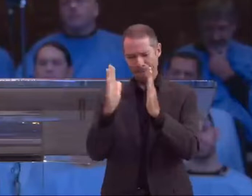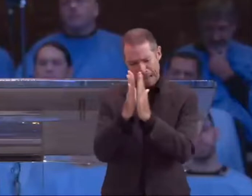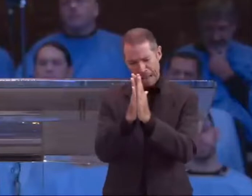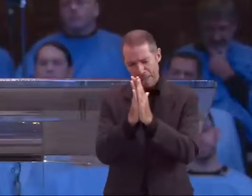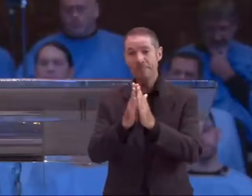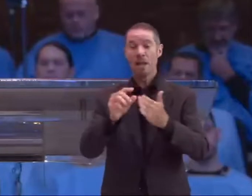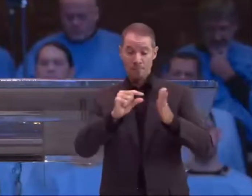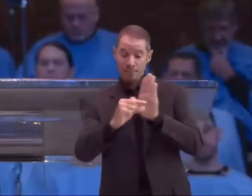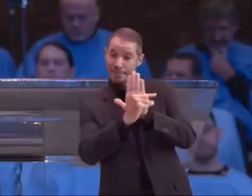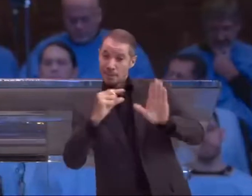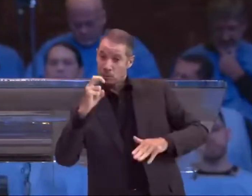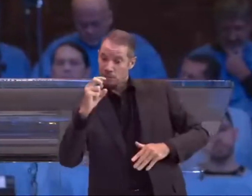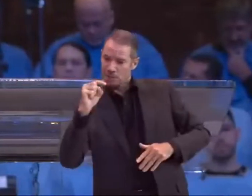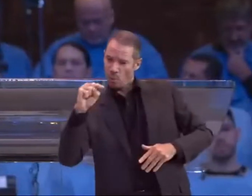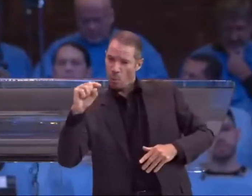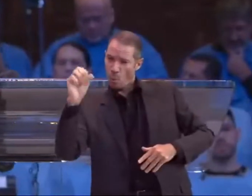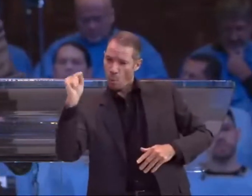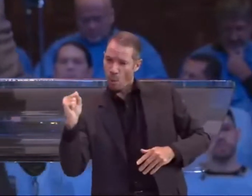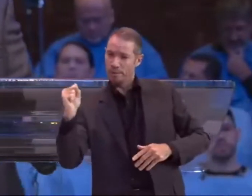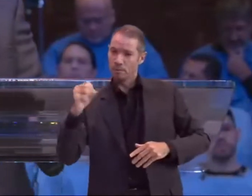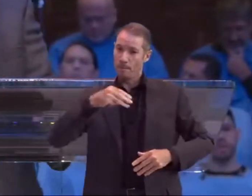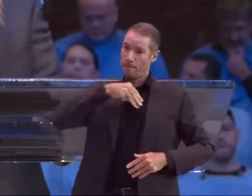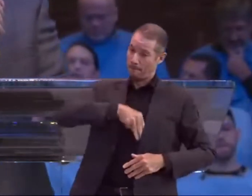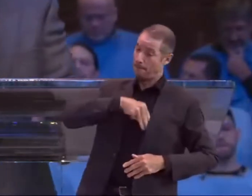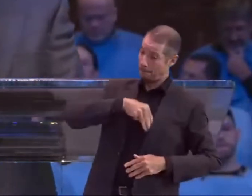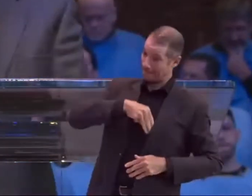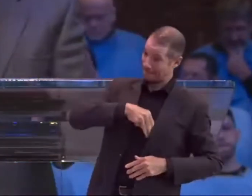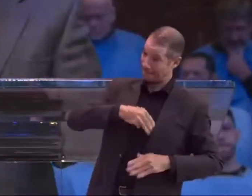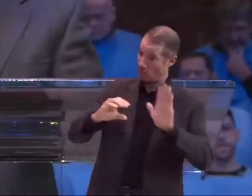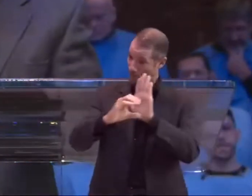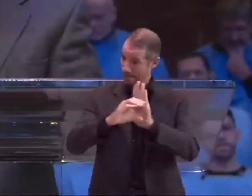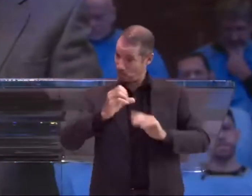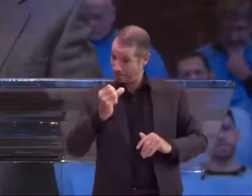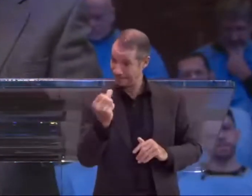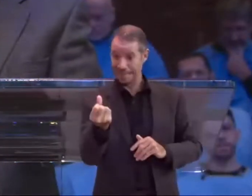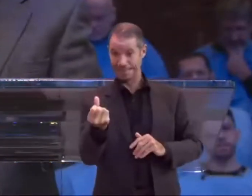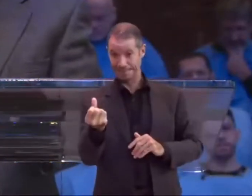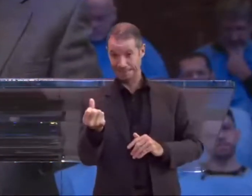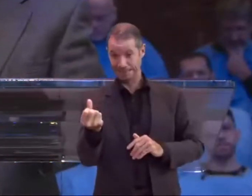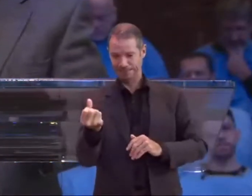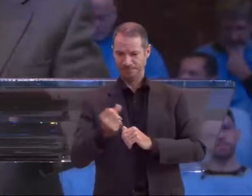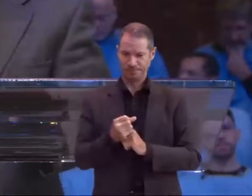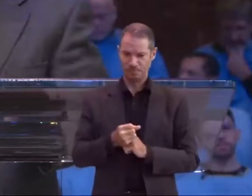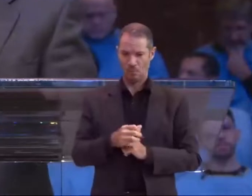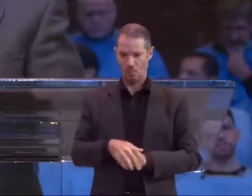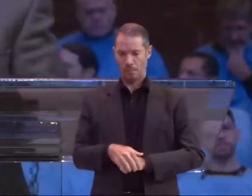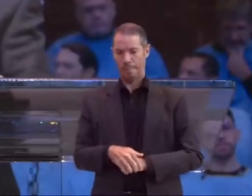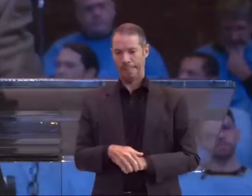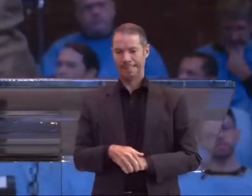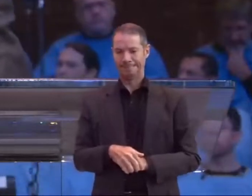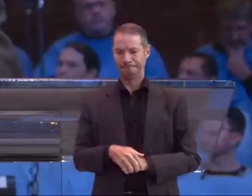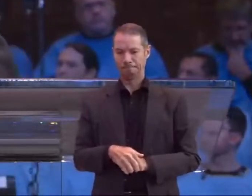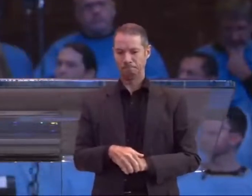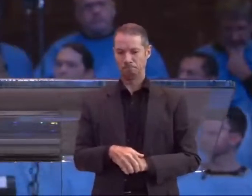nos versículos de 5 a 8 de Mateus capítulo 6, onde a palavra do